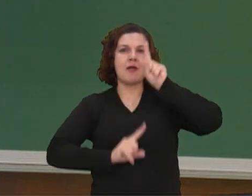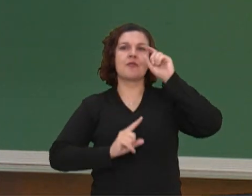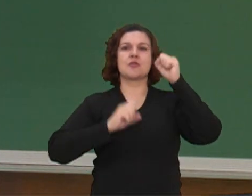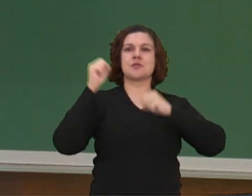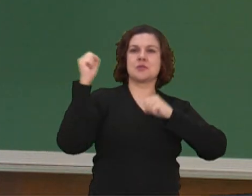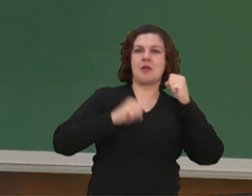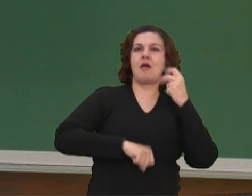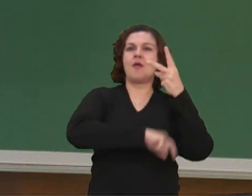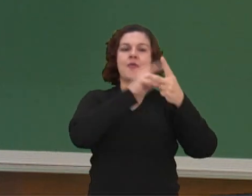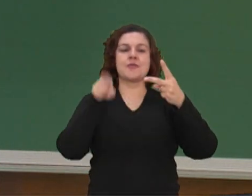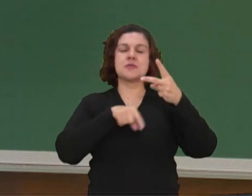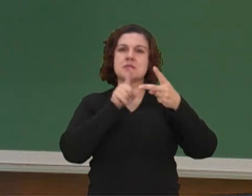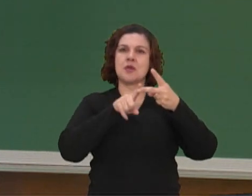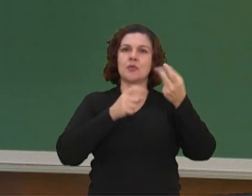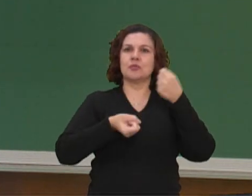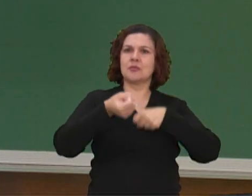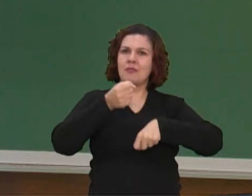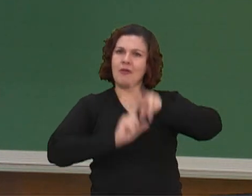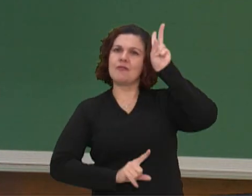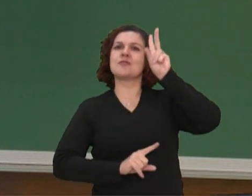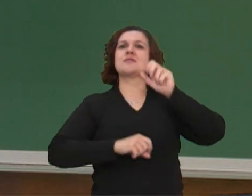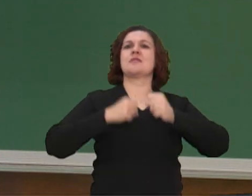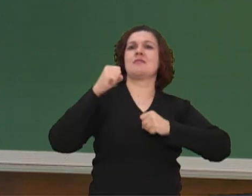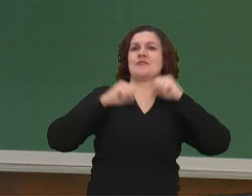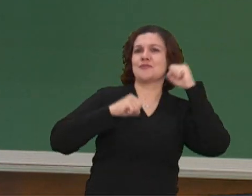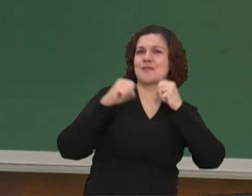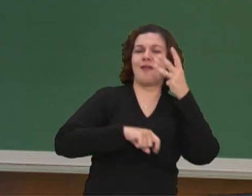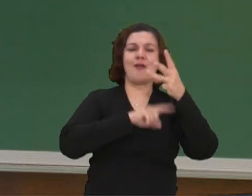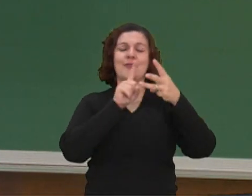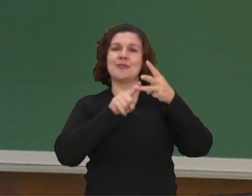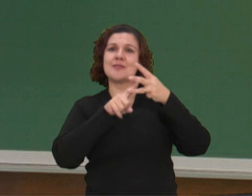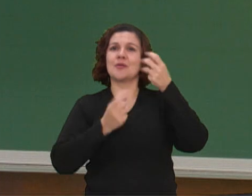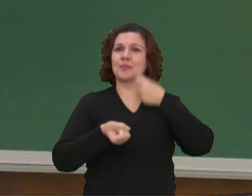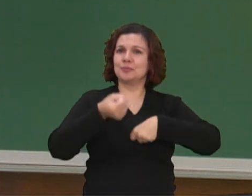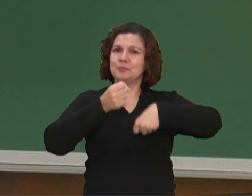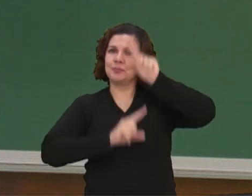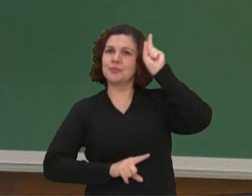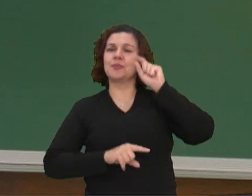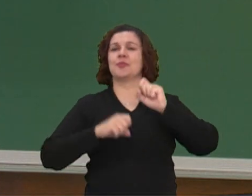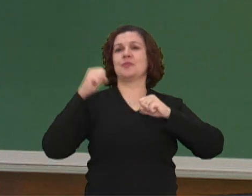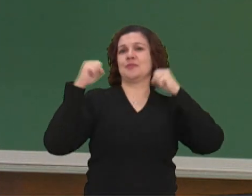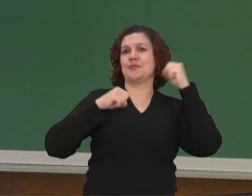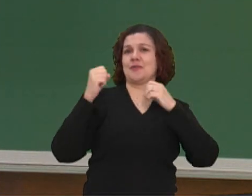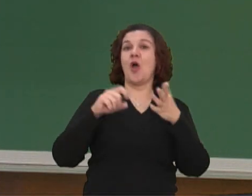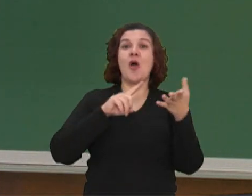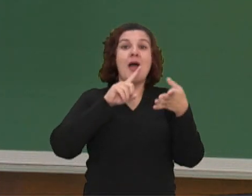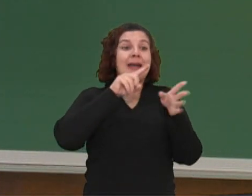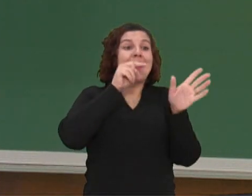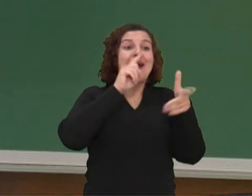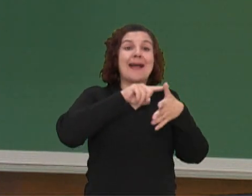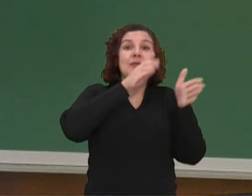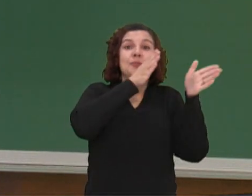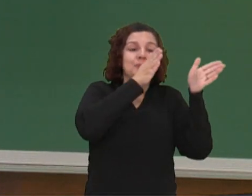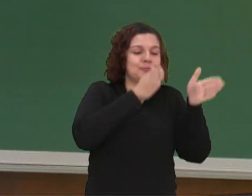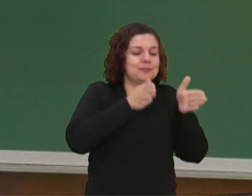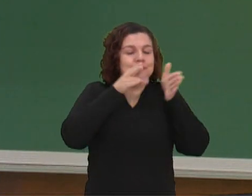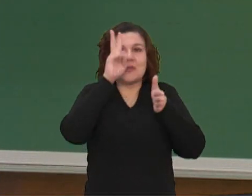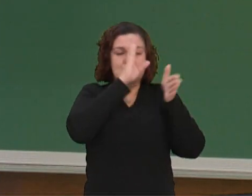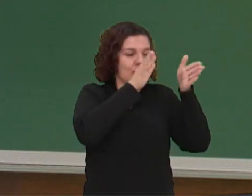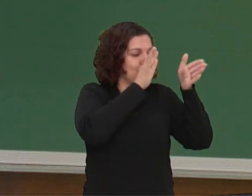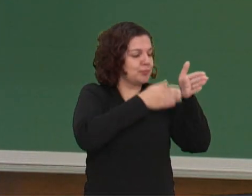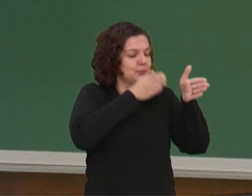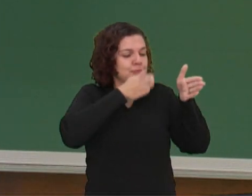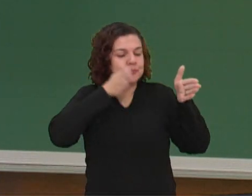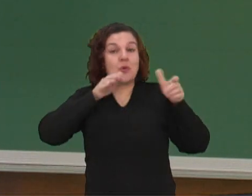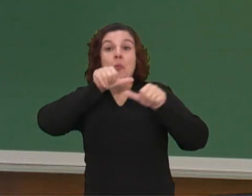terceira revolução industrial, cada momento da história modificou o espaço geográfico. E quando eu